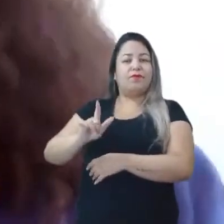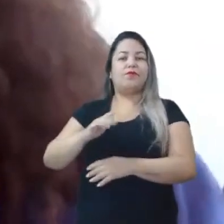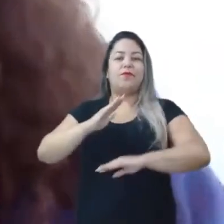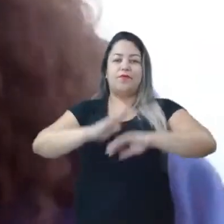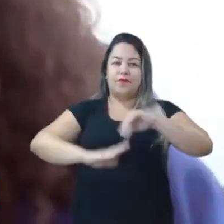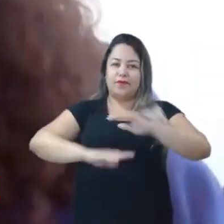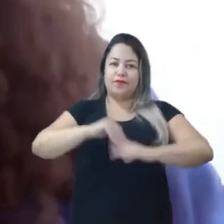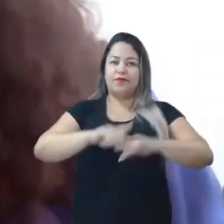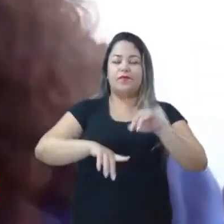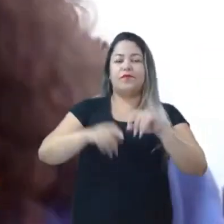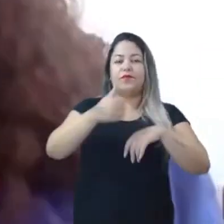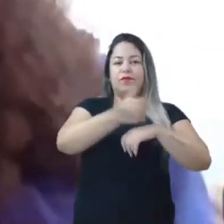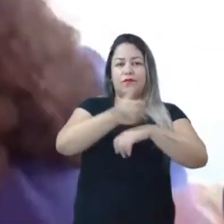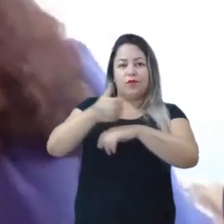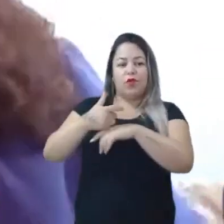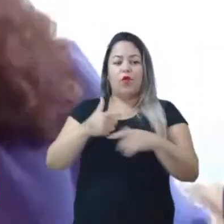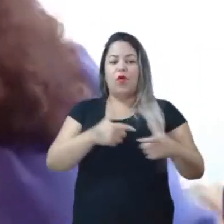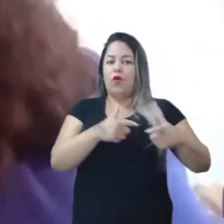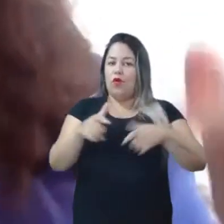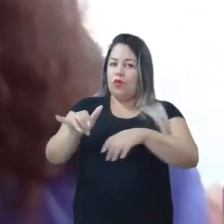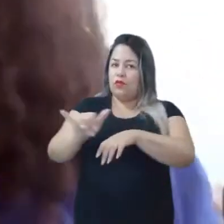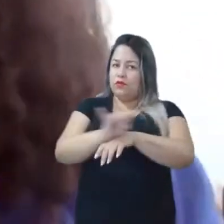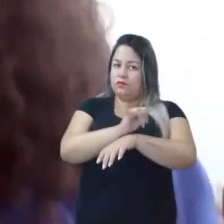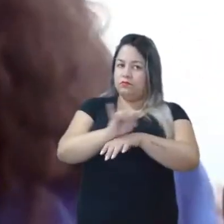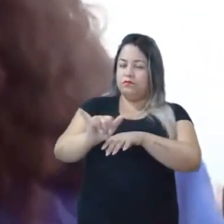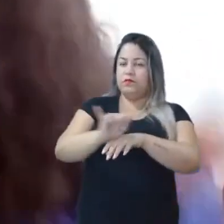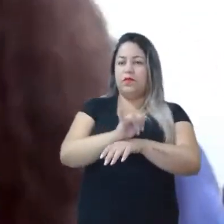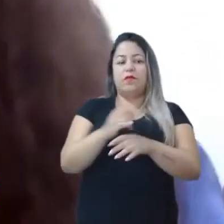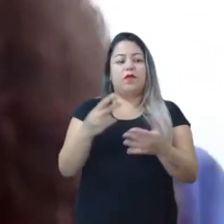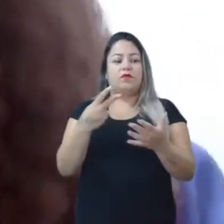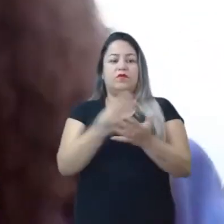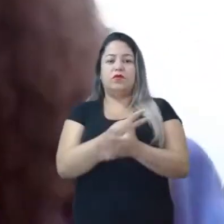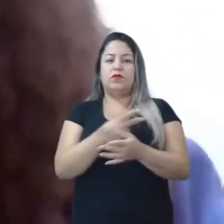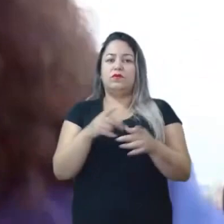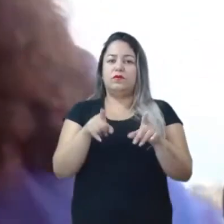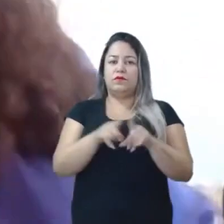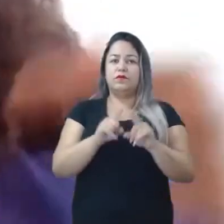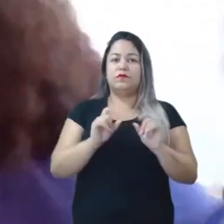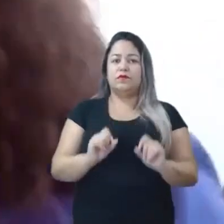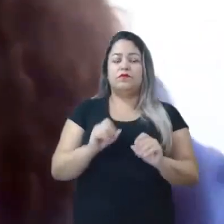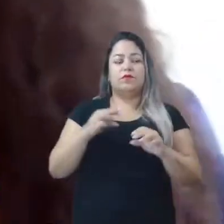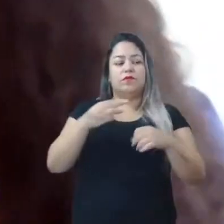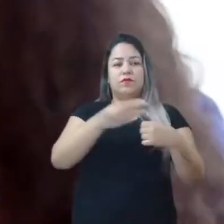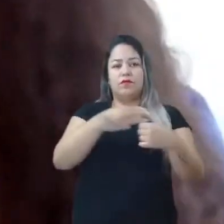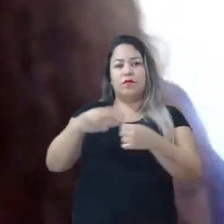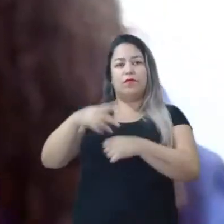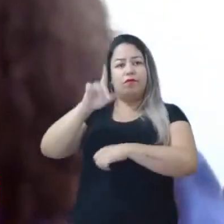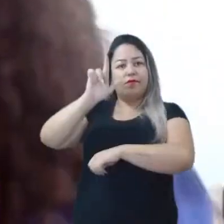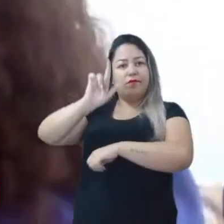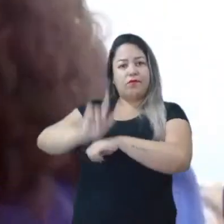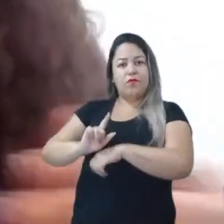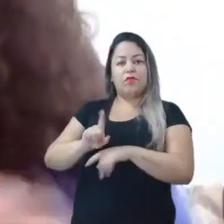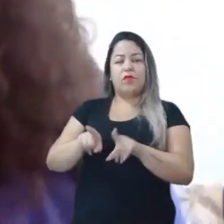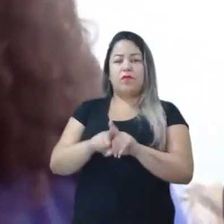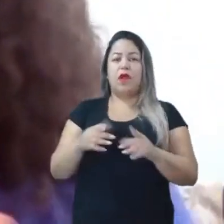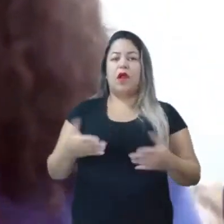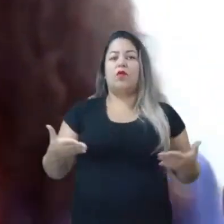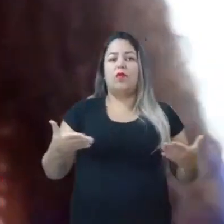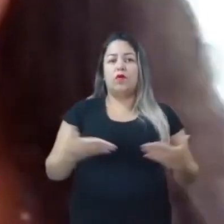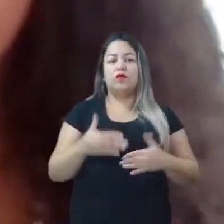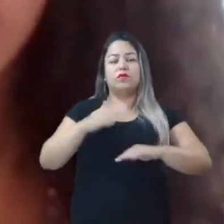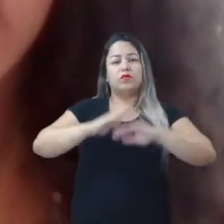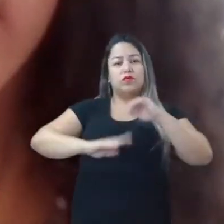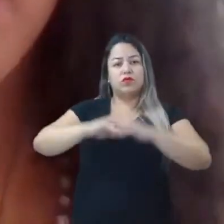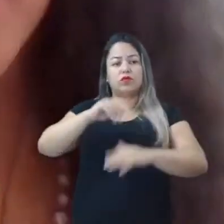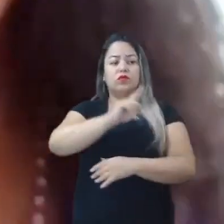atuação, ocupar lugares estratégicos que perpassou gestões municipais, gestões estaduais e agora numa atuação no